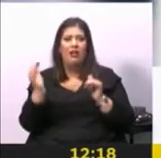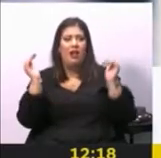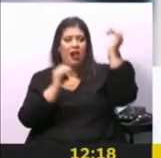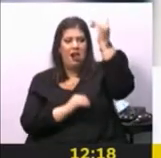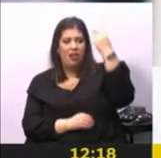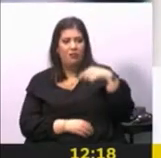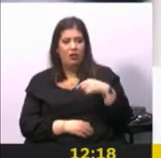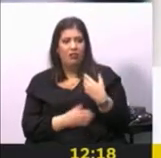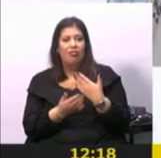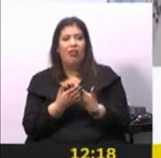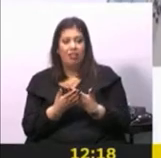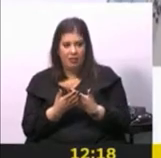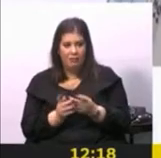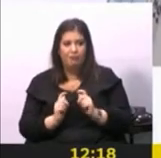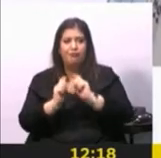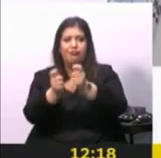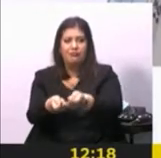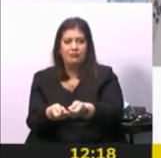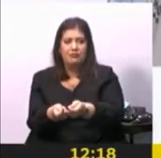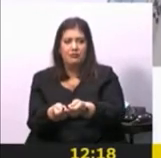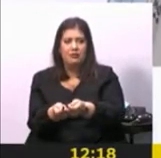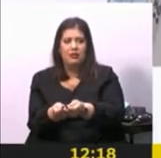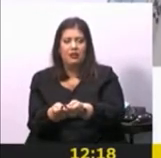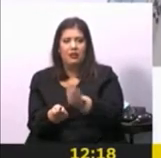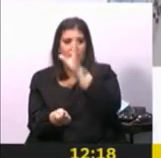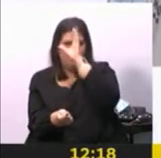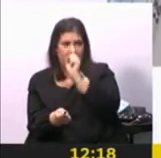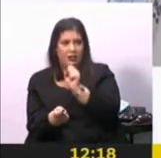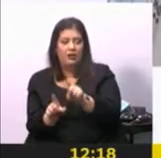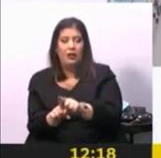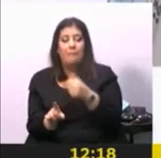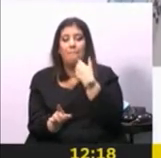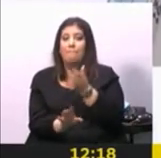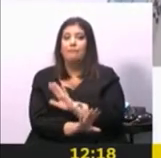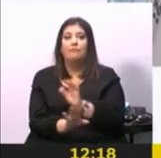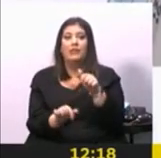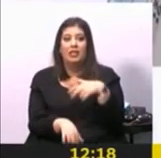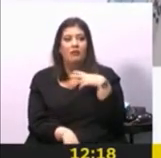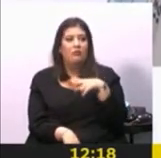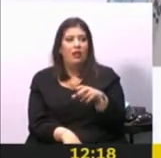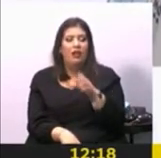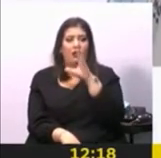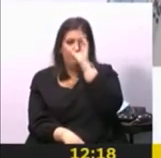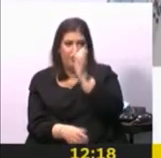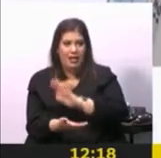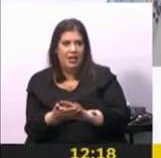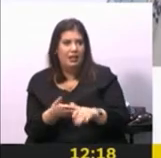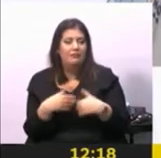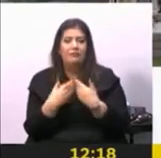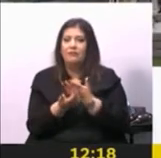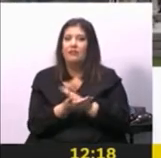foi atribuída por um Estado de Direito é revogada, e em Portugal nem o Governo, nem o Banco de Portugal